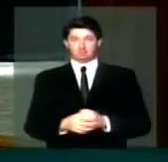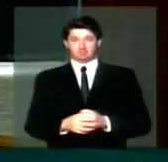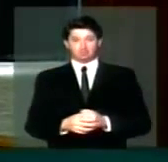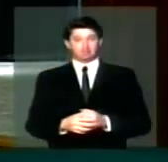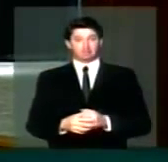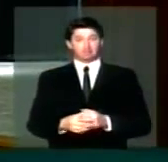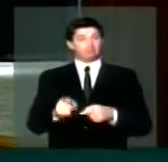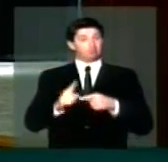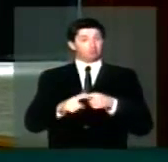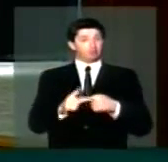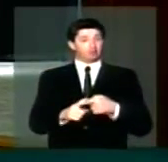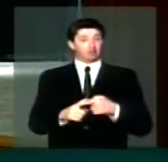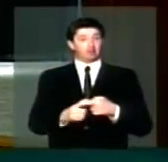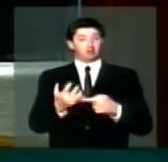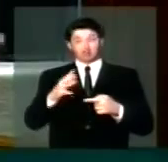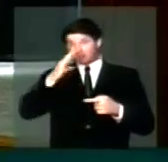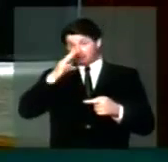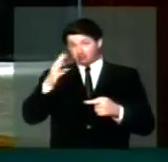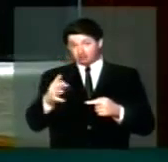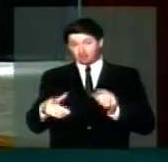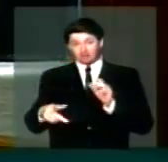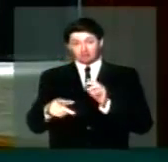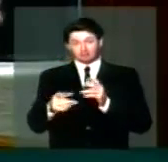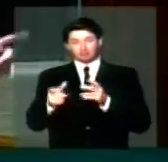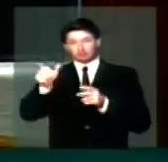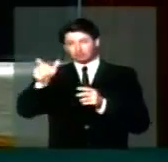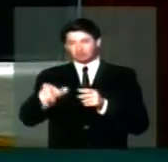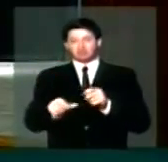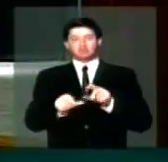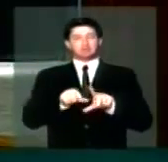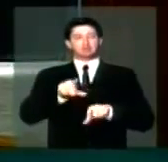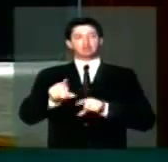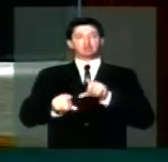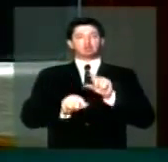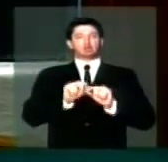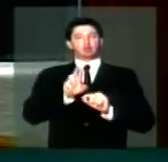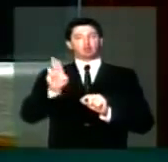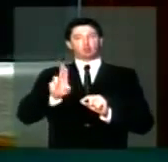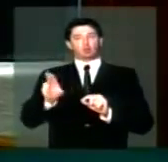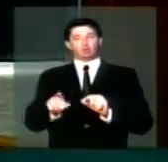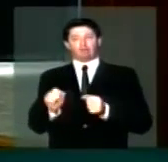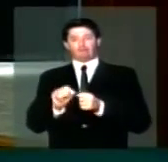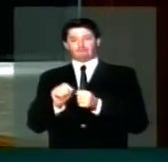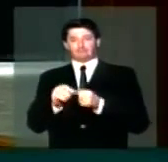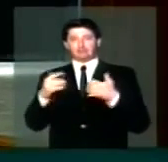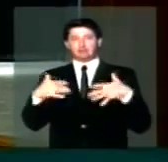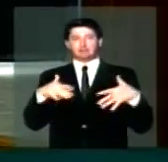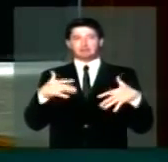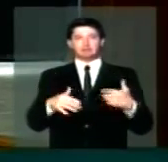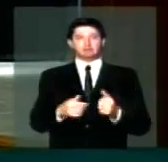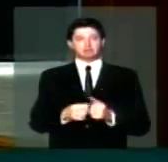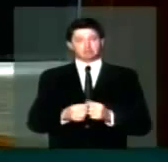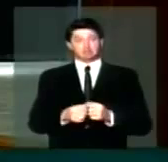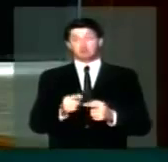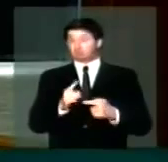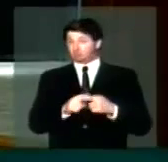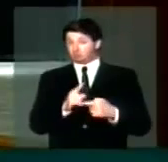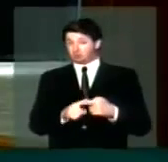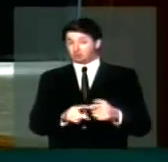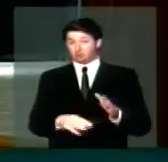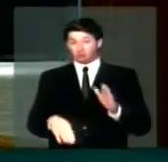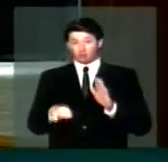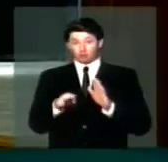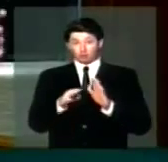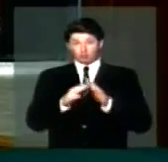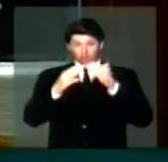e na iminência, inclusive, de serem denunciados pela maneira seletiva como a investigação vinha sendo conduzida, porque tudo isso